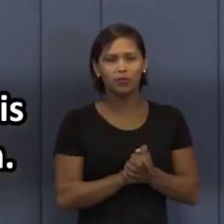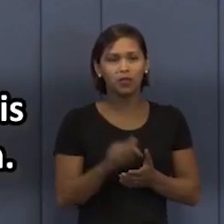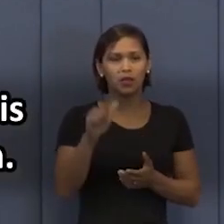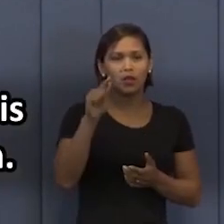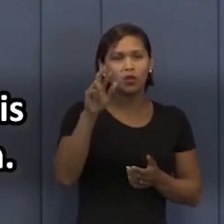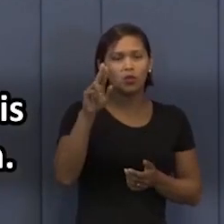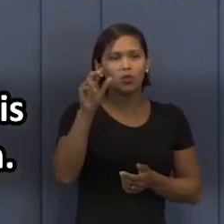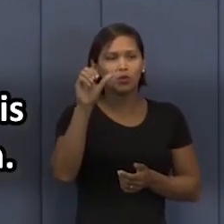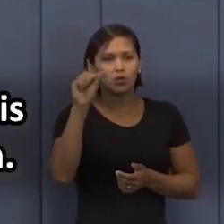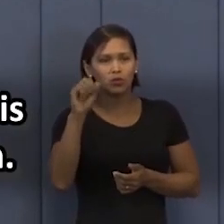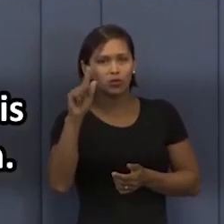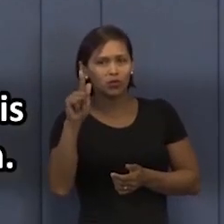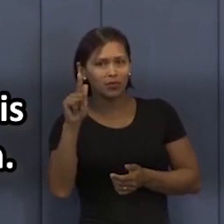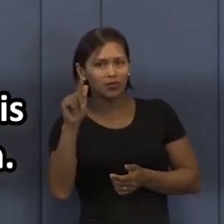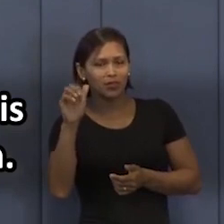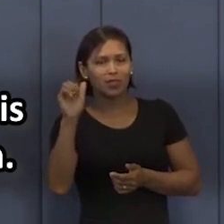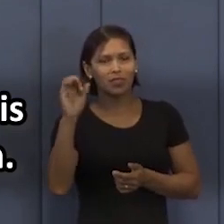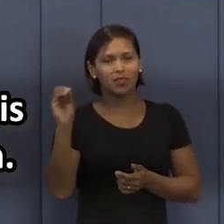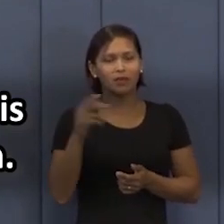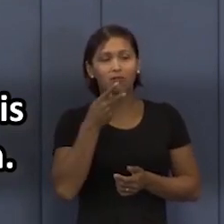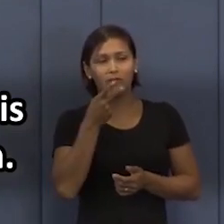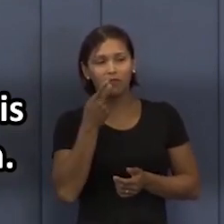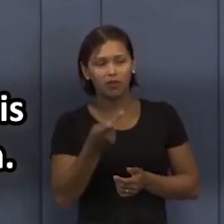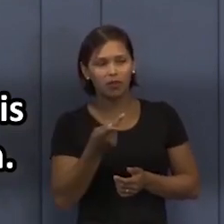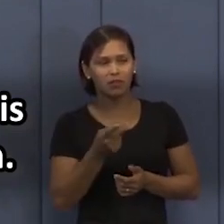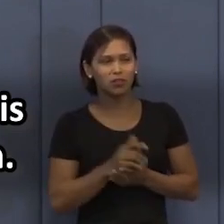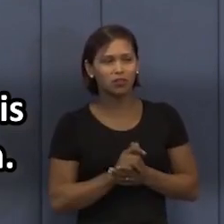O que o Gustavo Corsão trata como